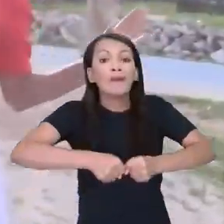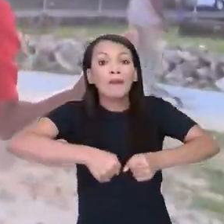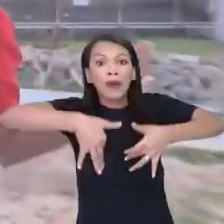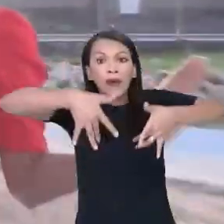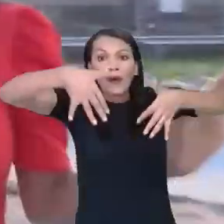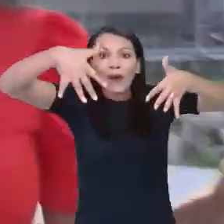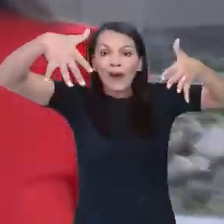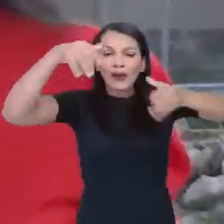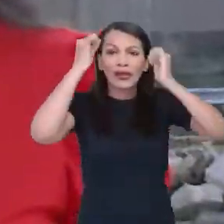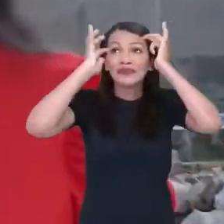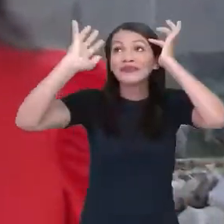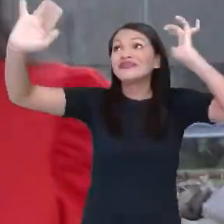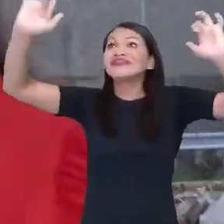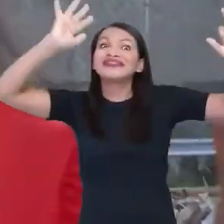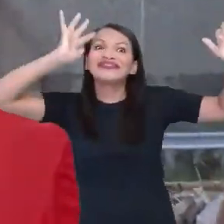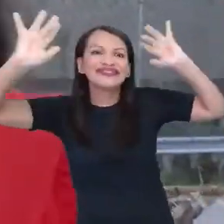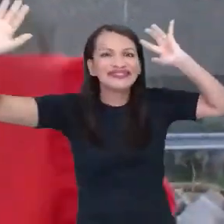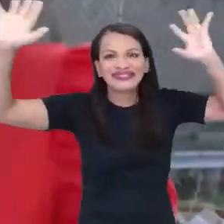cidade